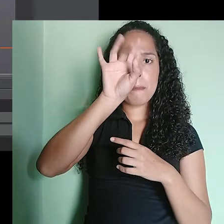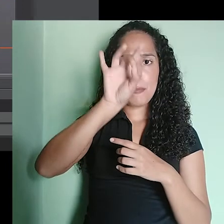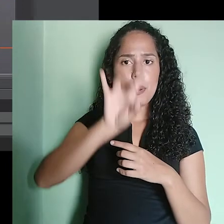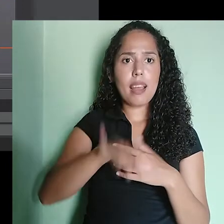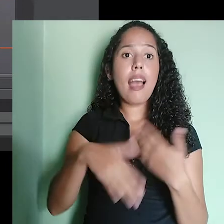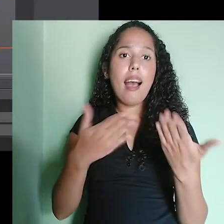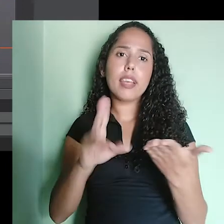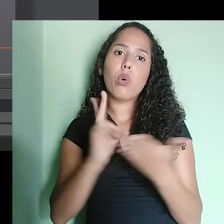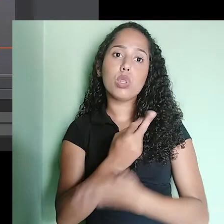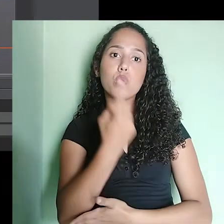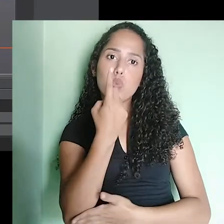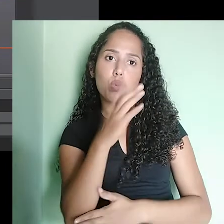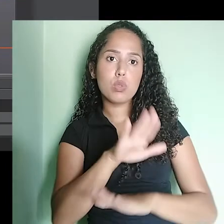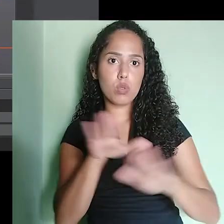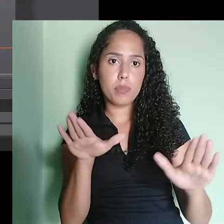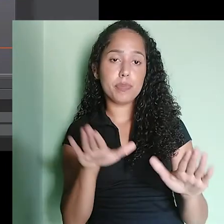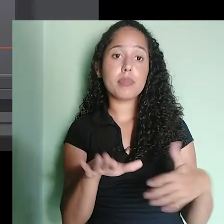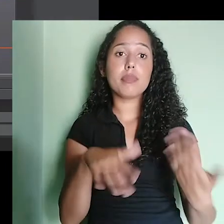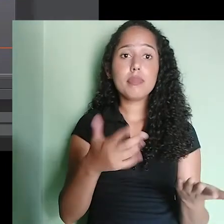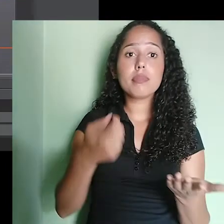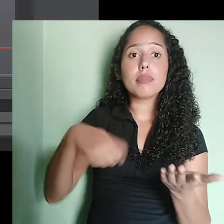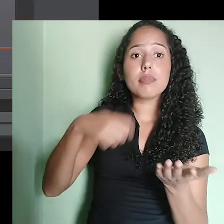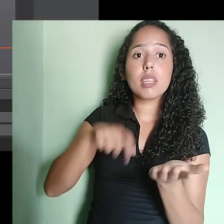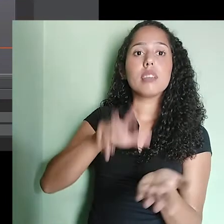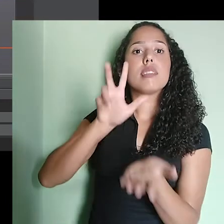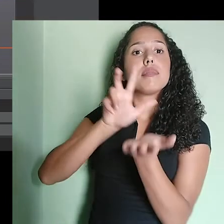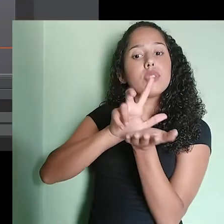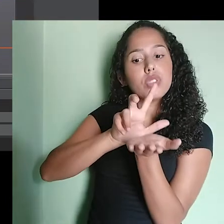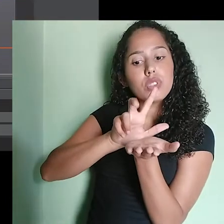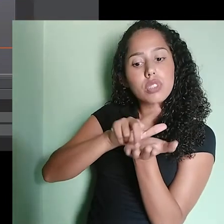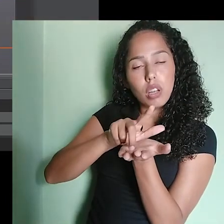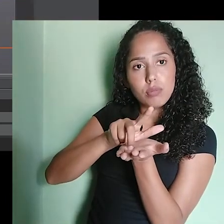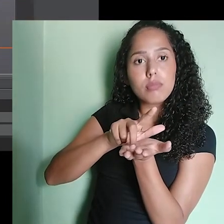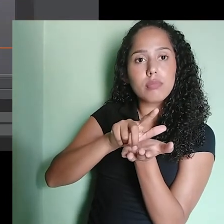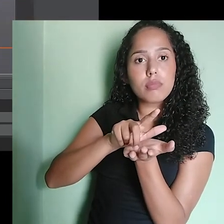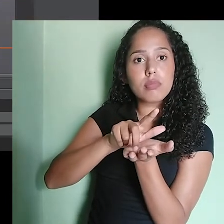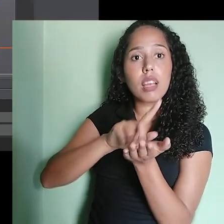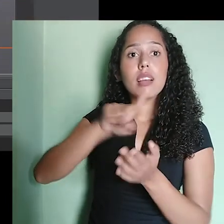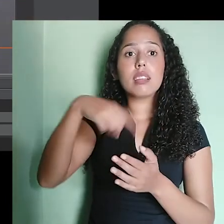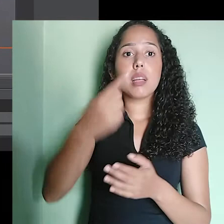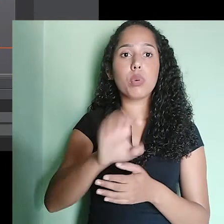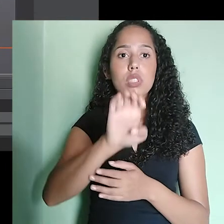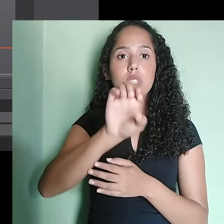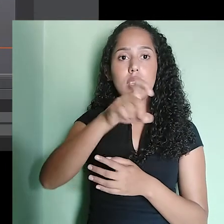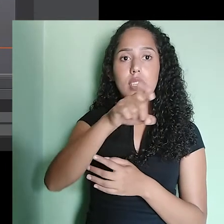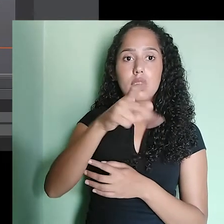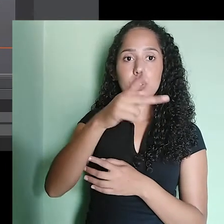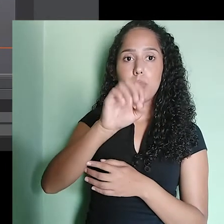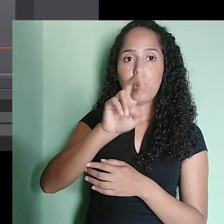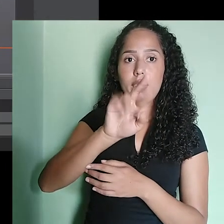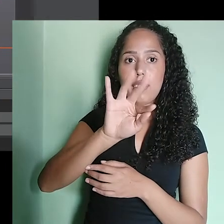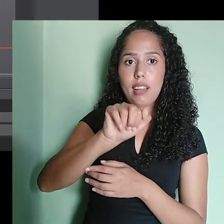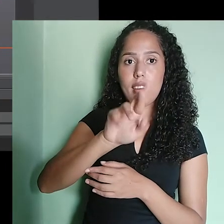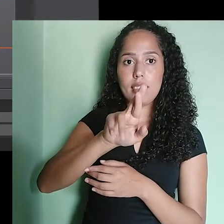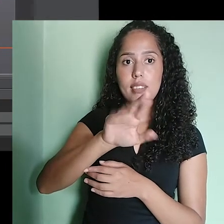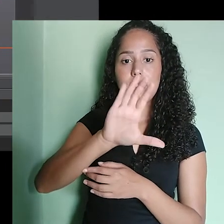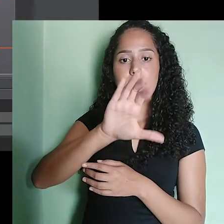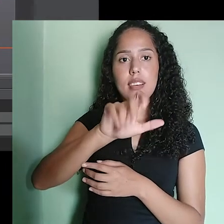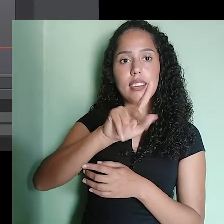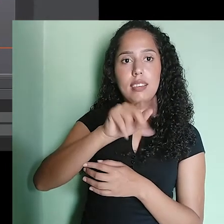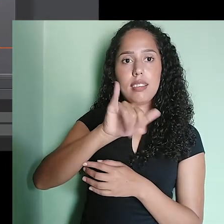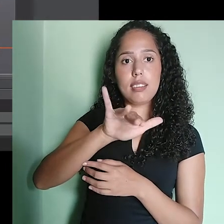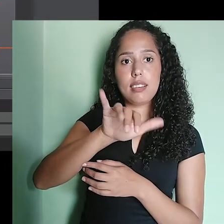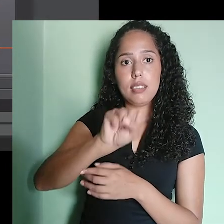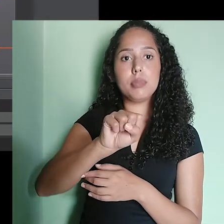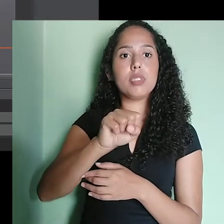aqui. Clico com o botão direito. E agora vem aqui, ó, exportar clips, para juntar, né, todos